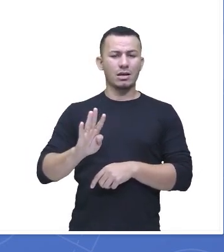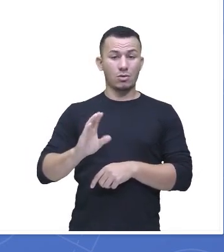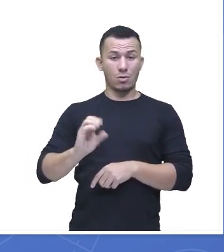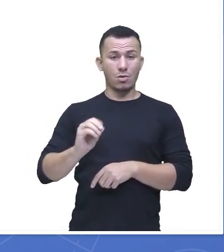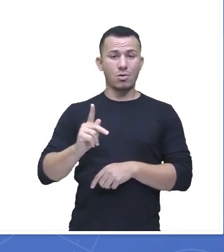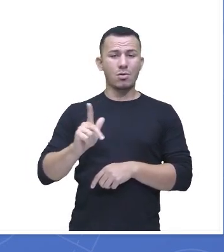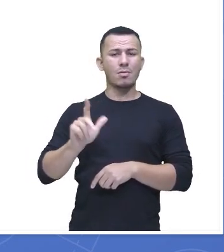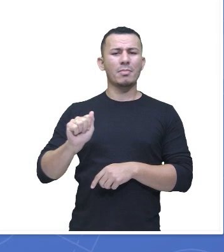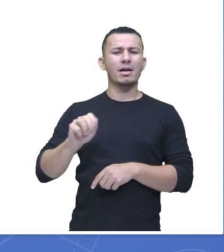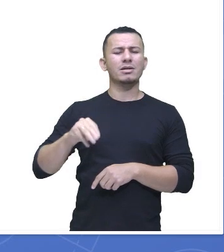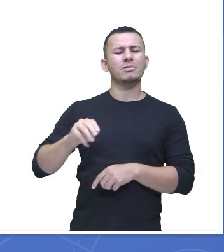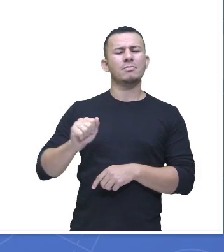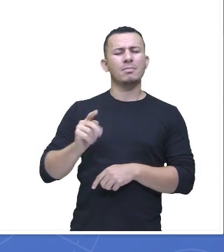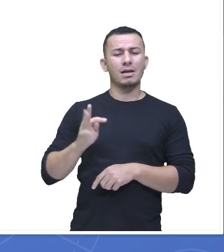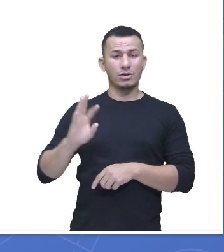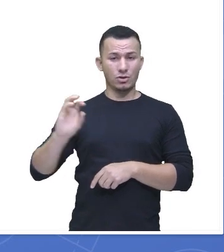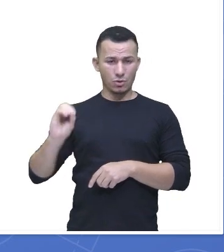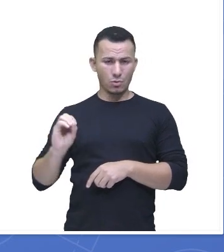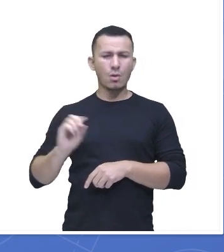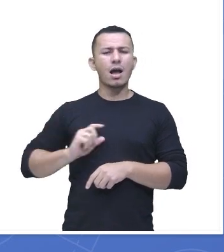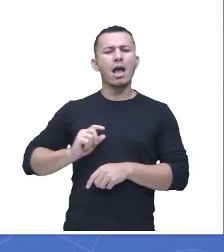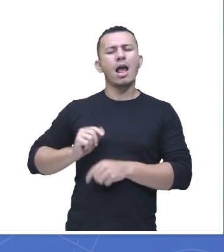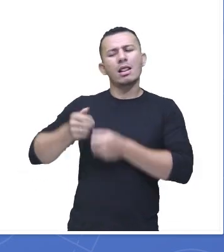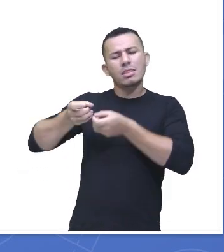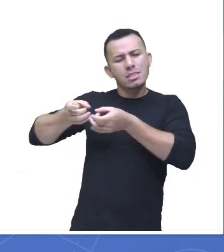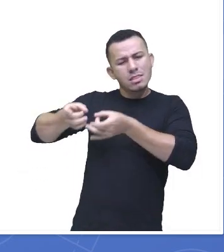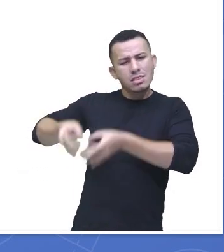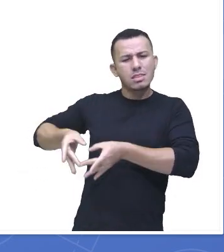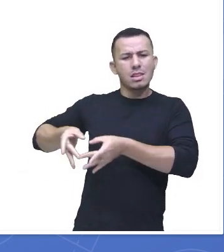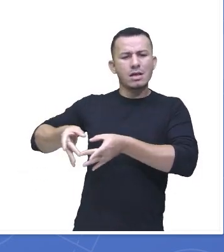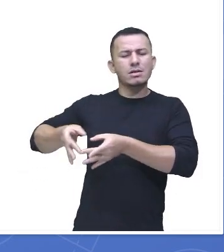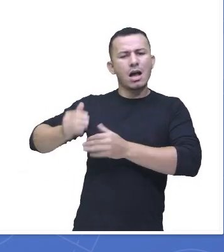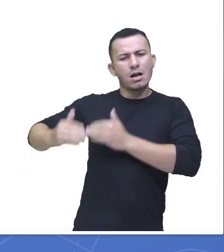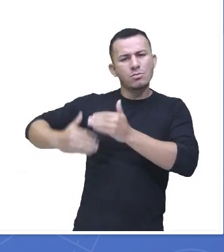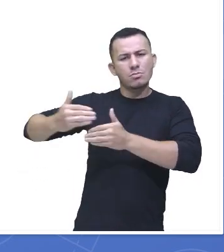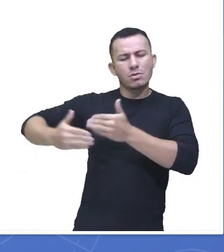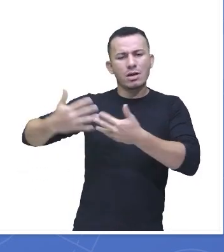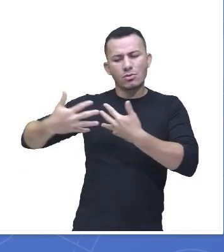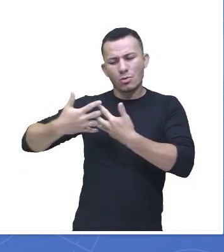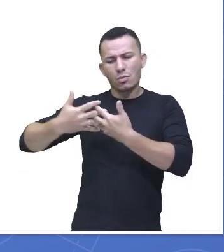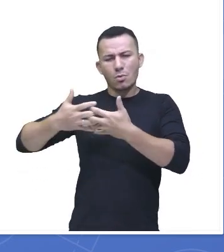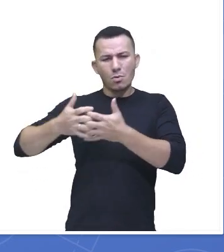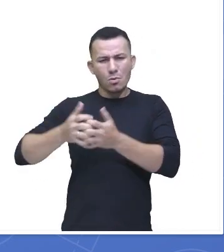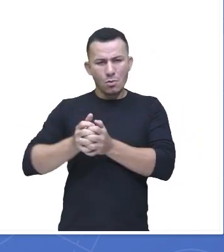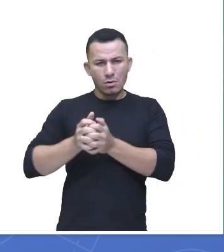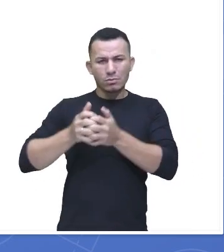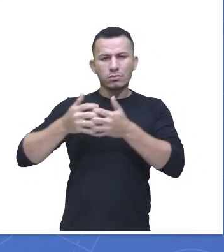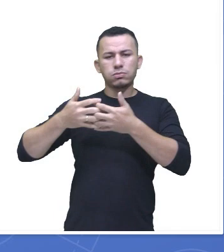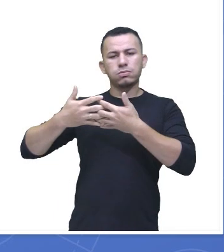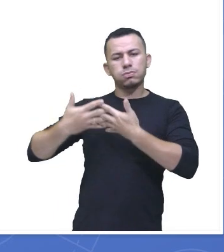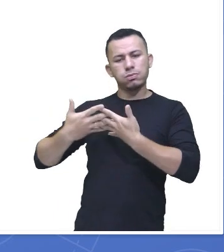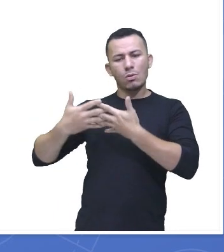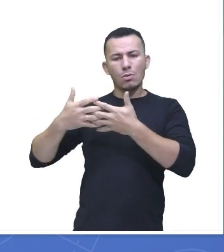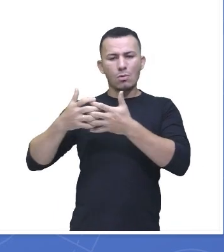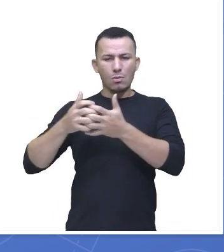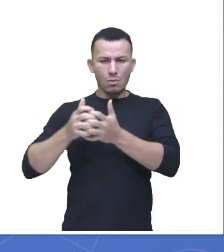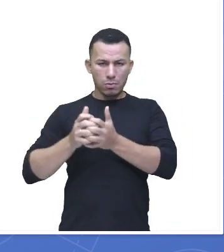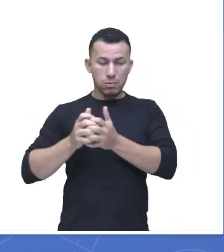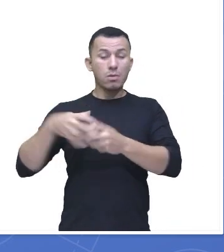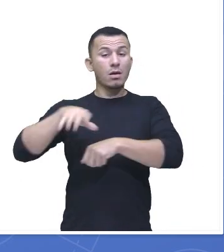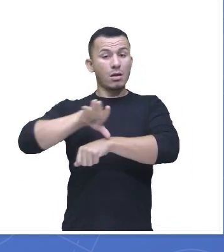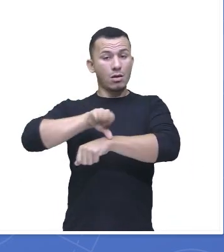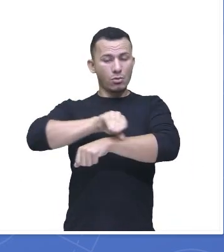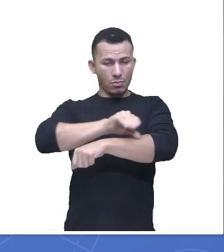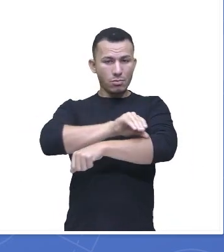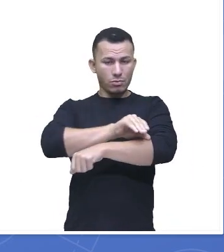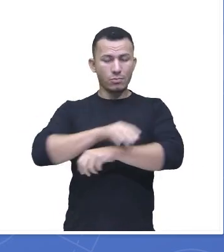de cálcio que são importantes nesse processo de contração do músculo, né? Como vocês viram, a gente está